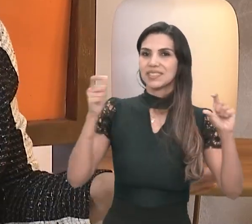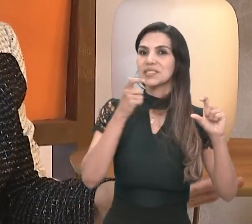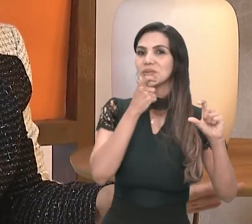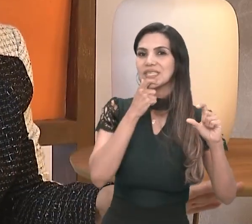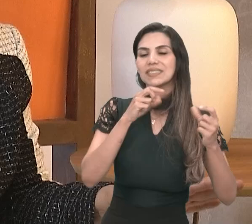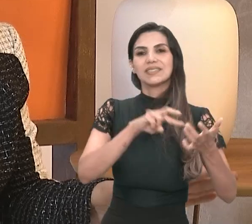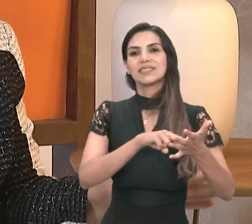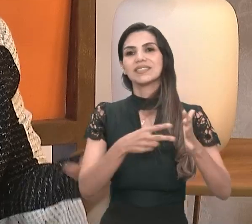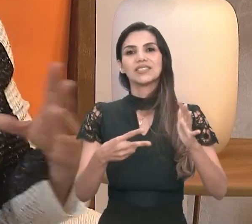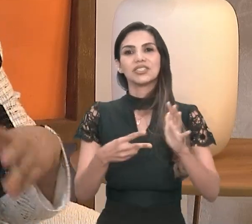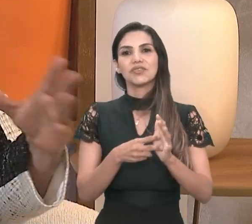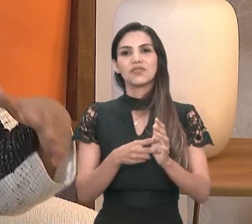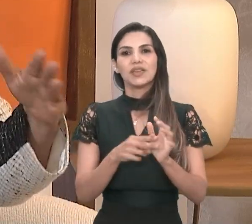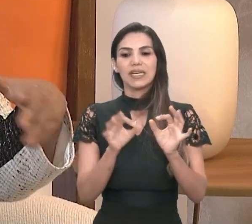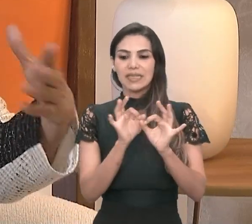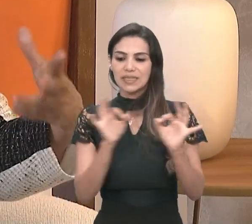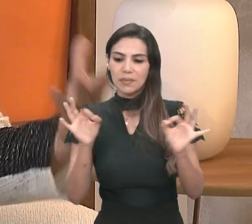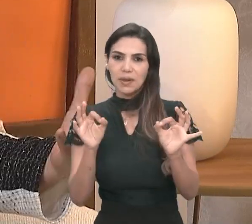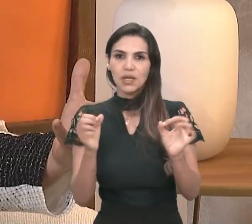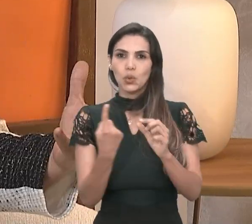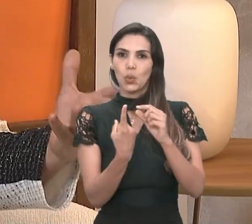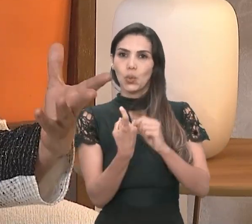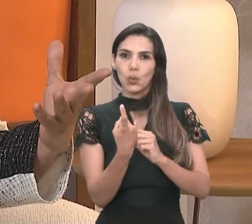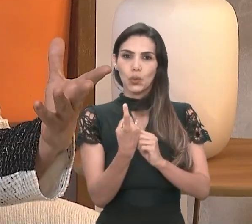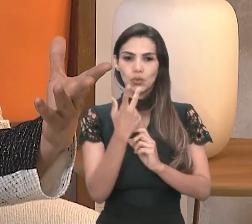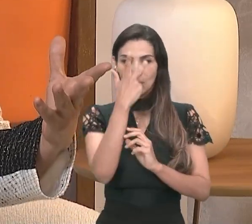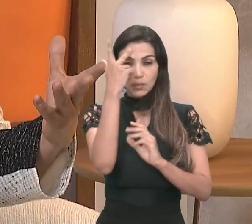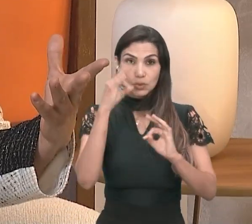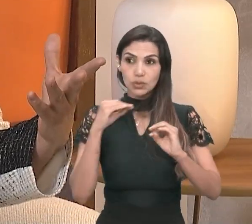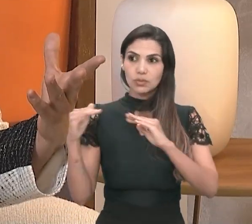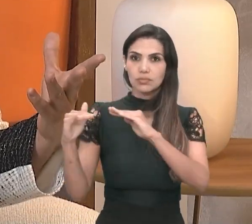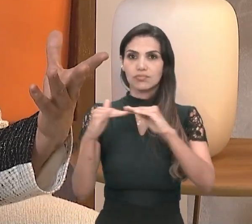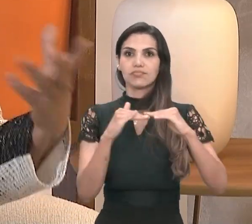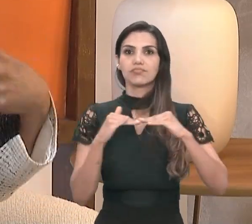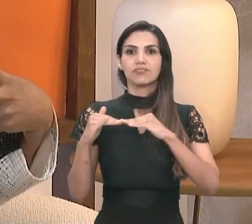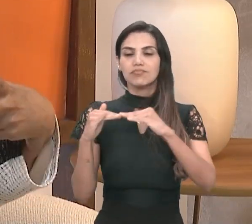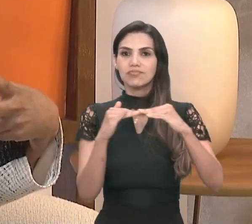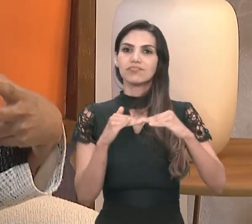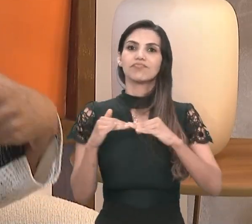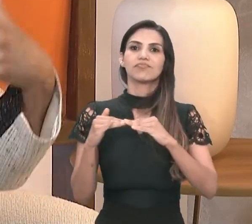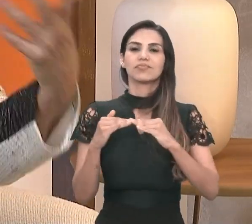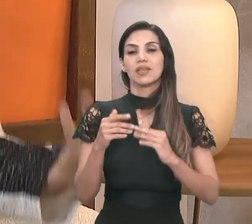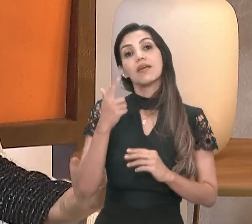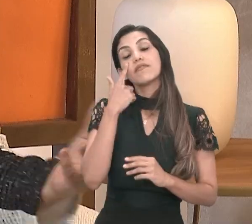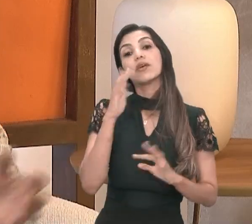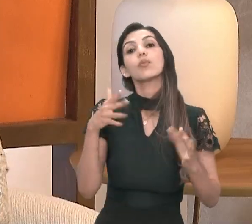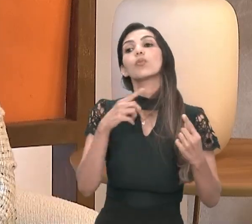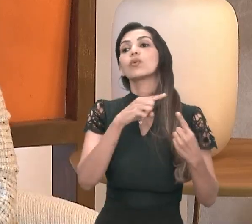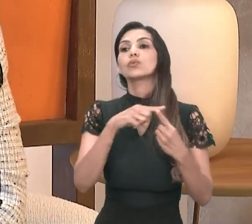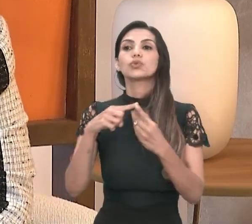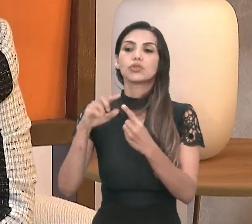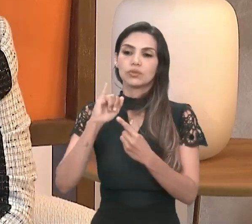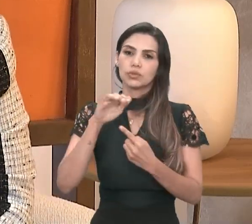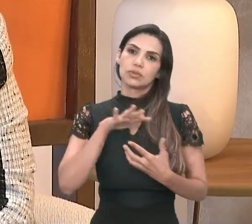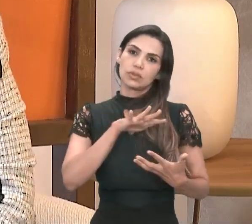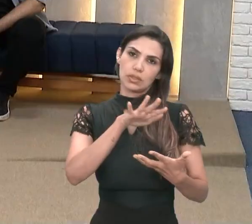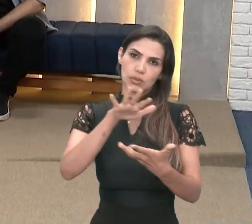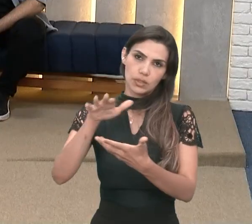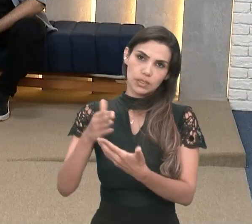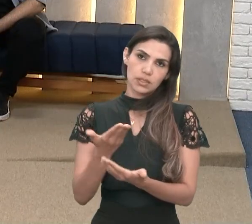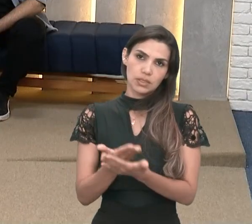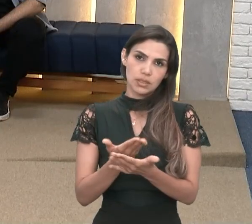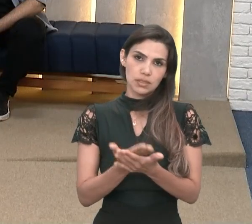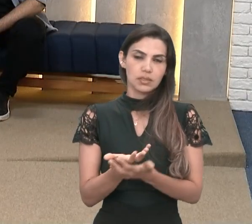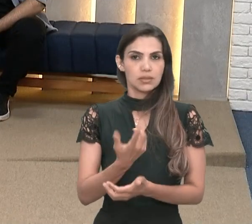tamanho único, né? Todo mundo fazendo a mesma coisa. Não, nós temos que ver que tipo de internacionalização nós queremos. Então aquela